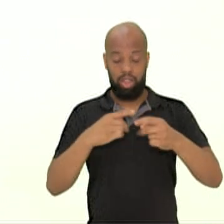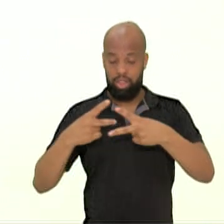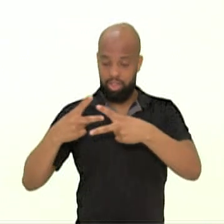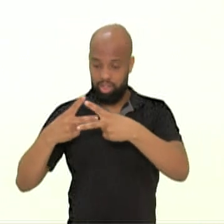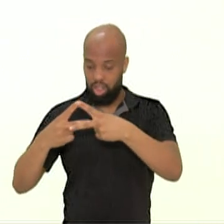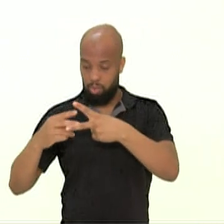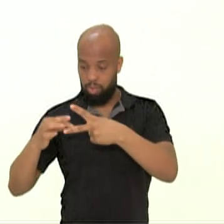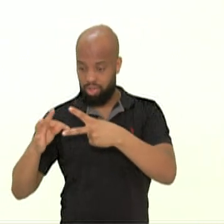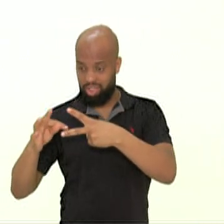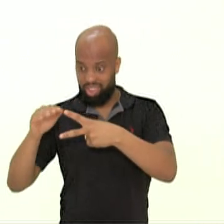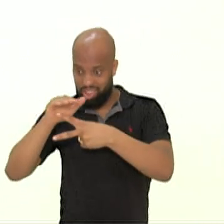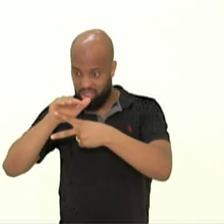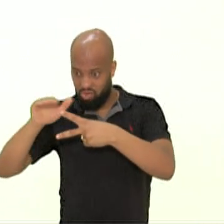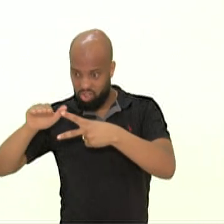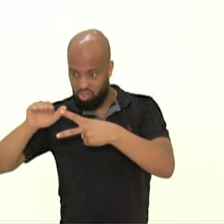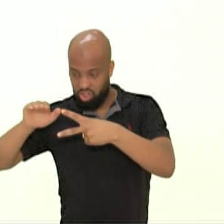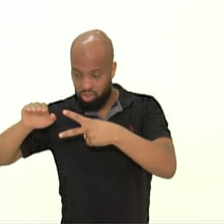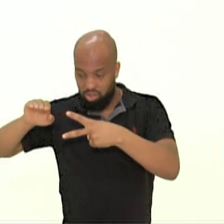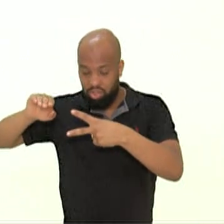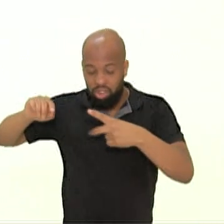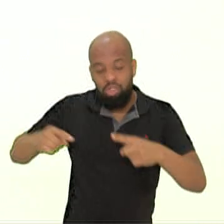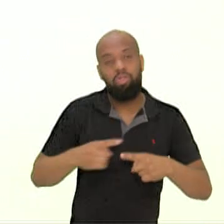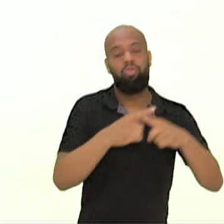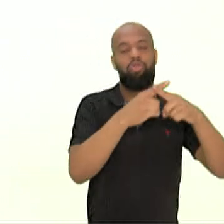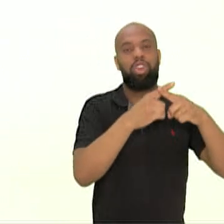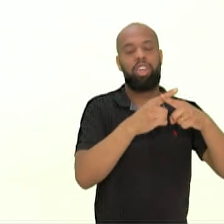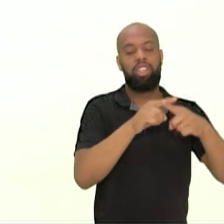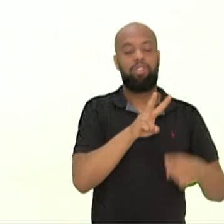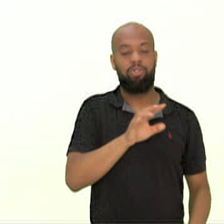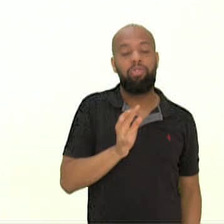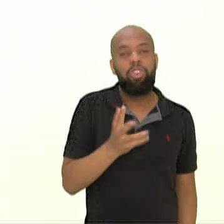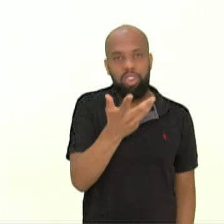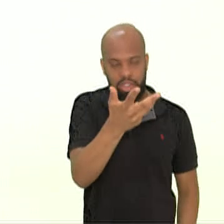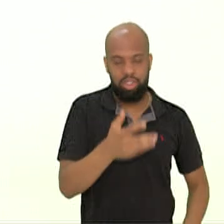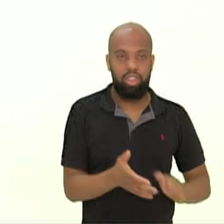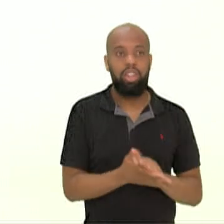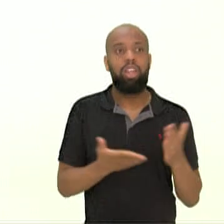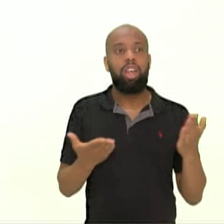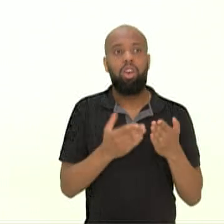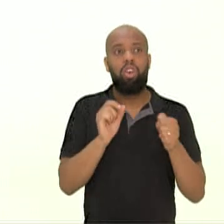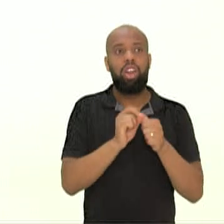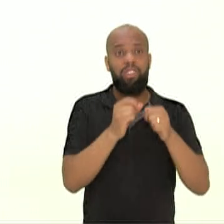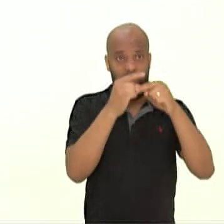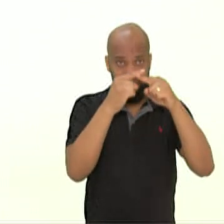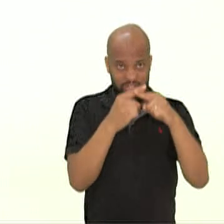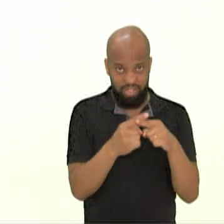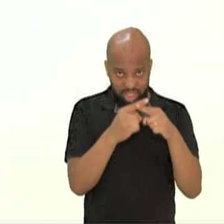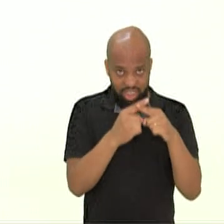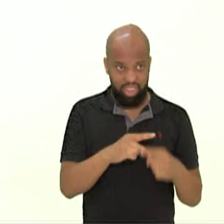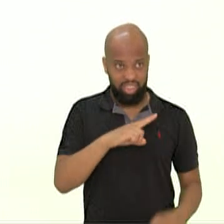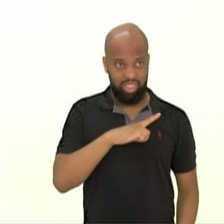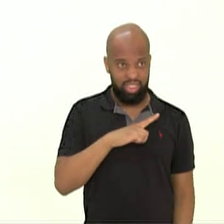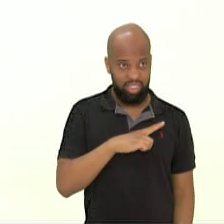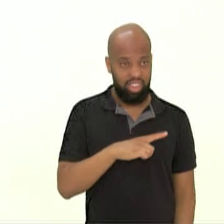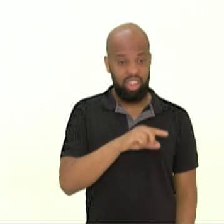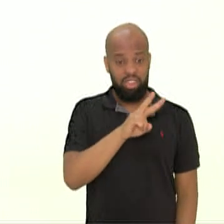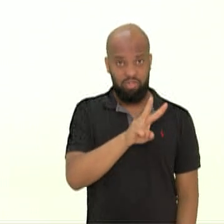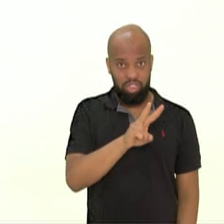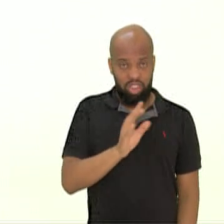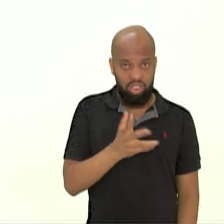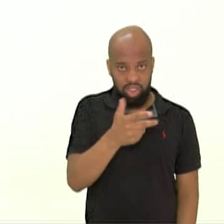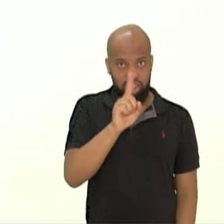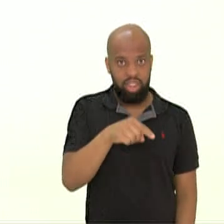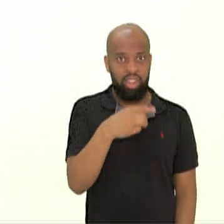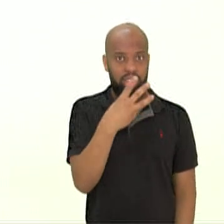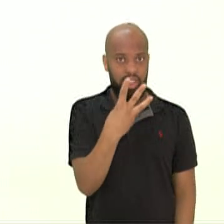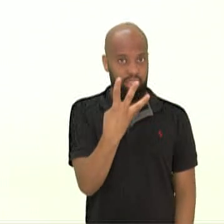multiplicando a velocidade. Então, vamos trabalhar com isso. Fazendo então a multiplicação dos elementos da velocidade, que assumimos aqui